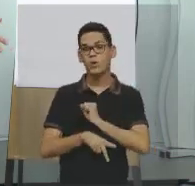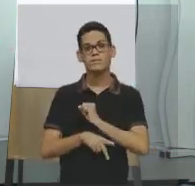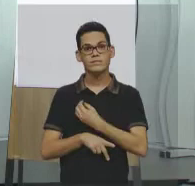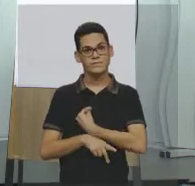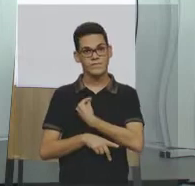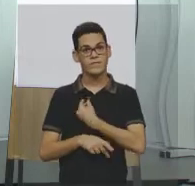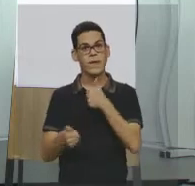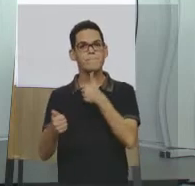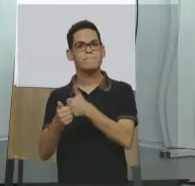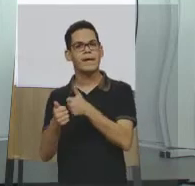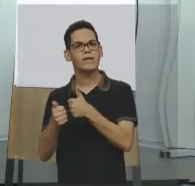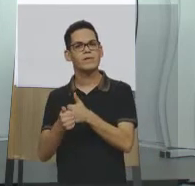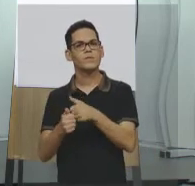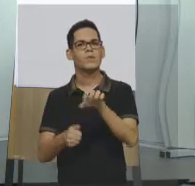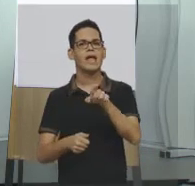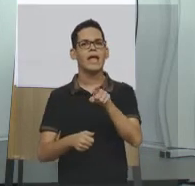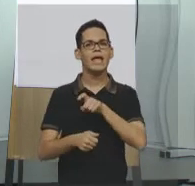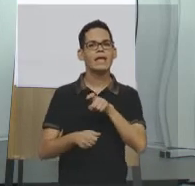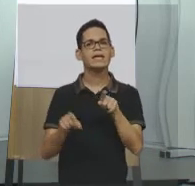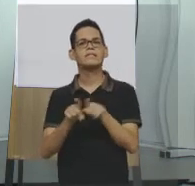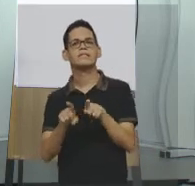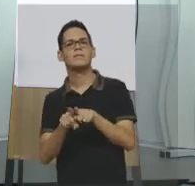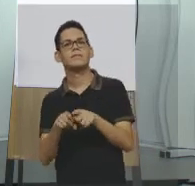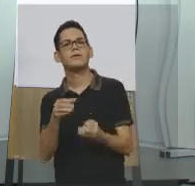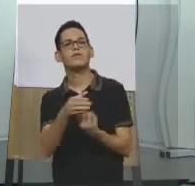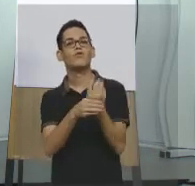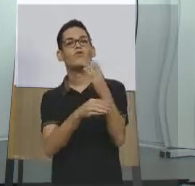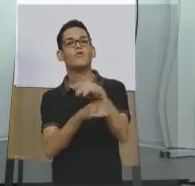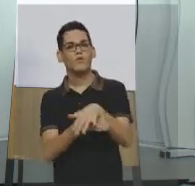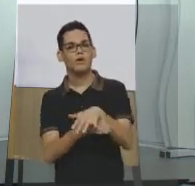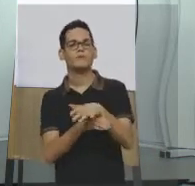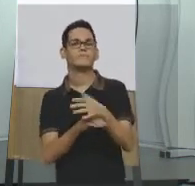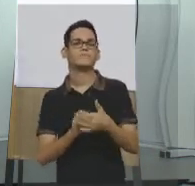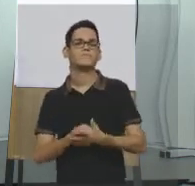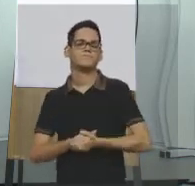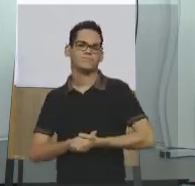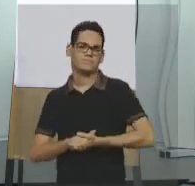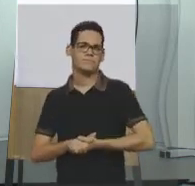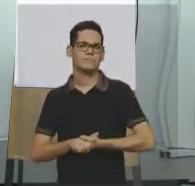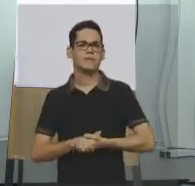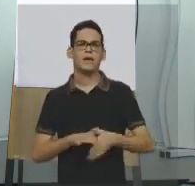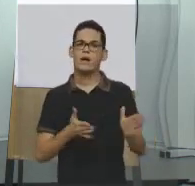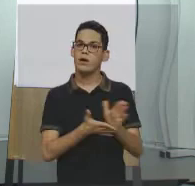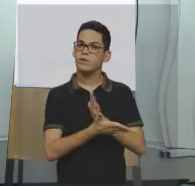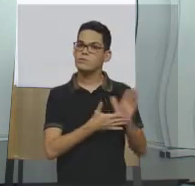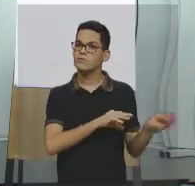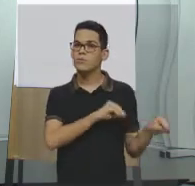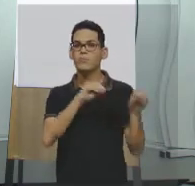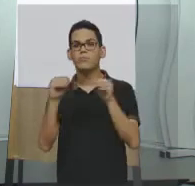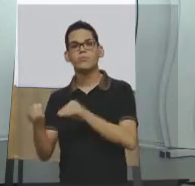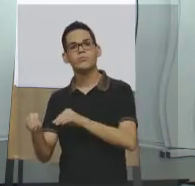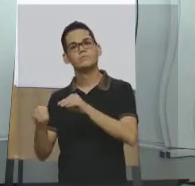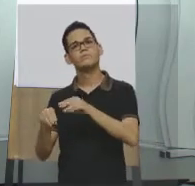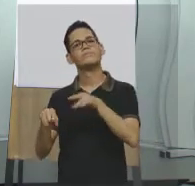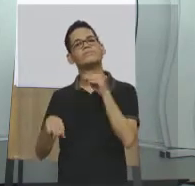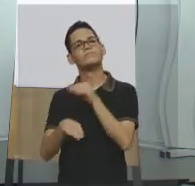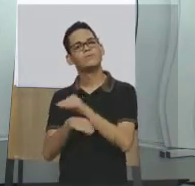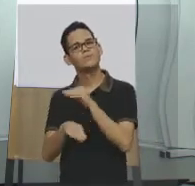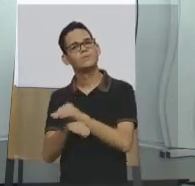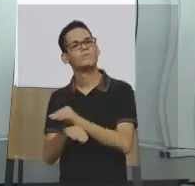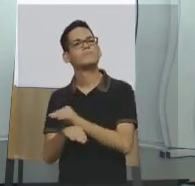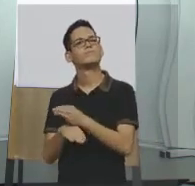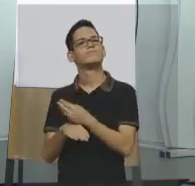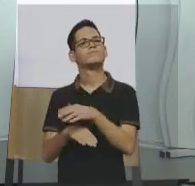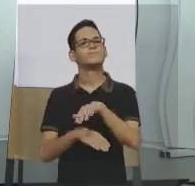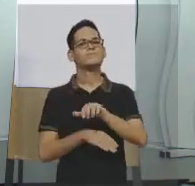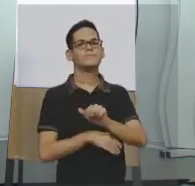morar nessas cidades. E é muito comum haver migração para essas regiões, principalmente para os agricultores